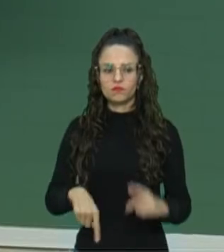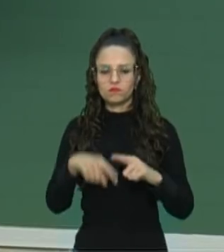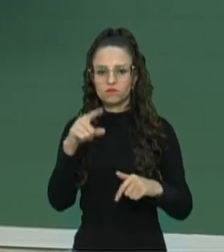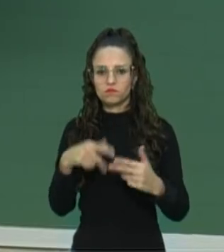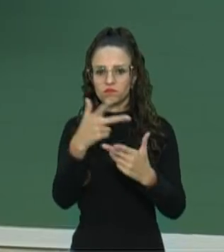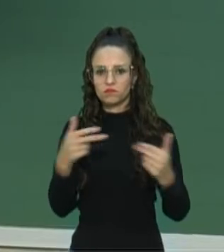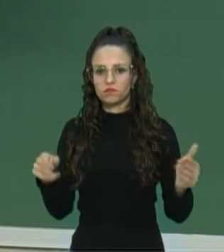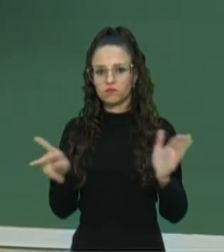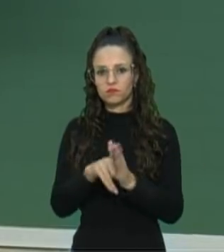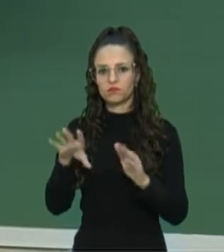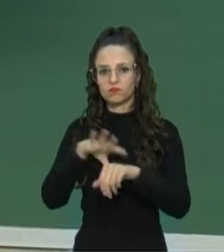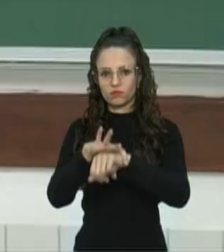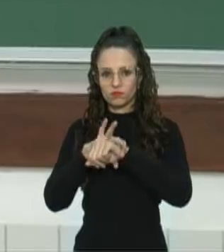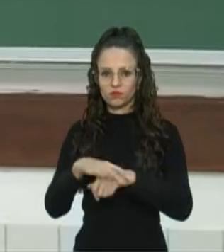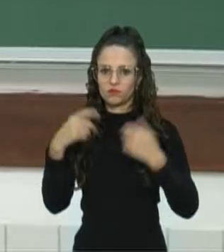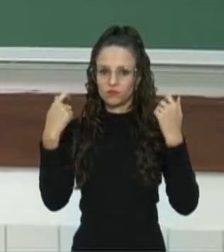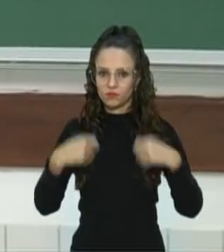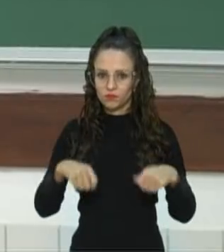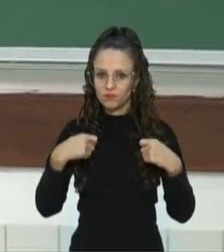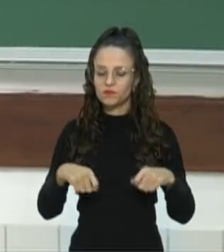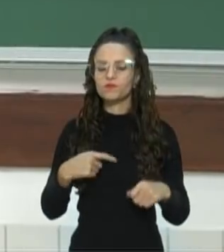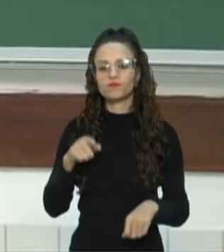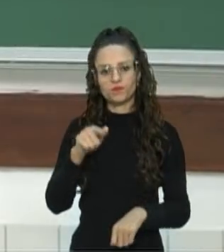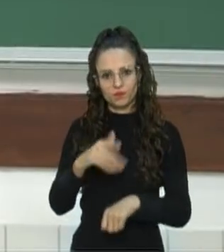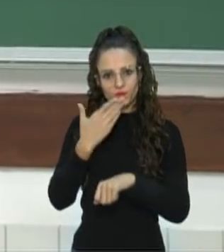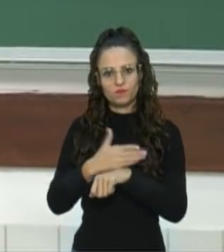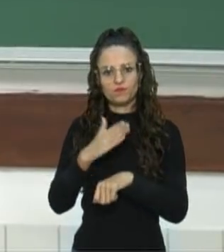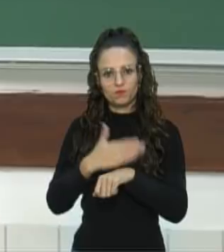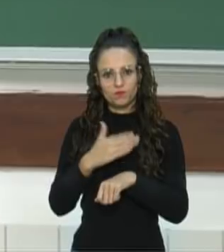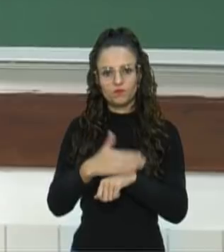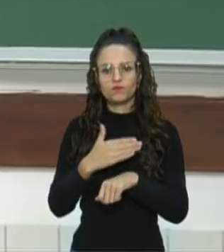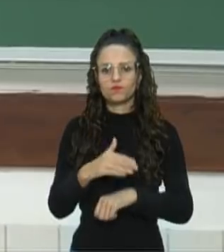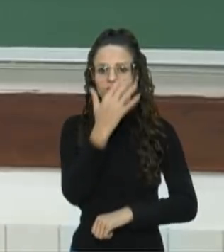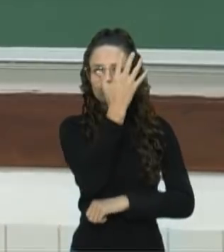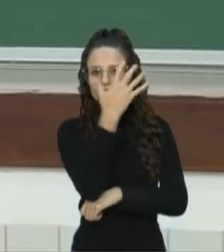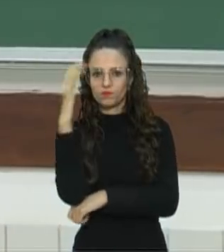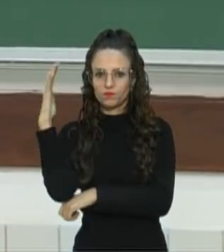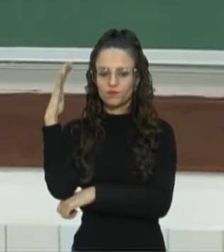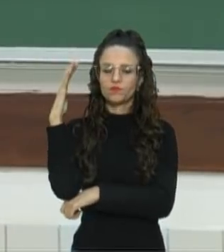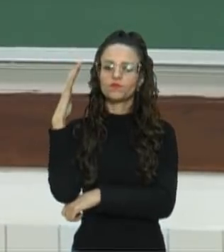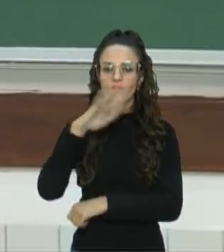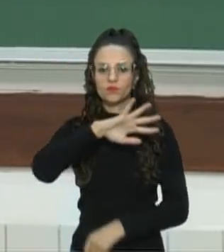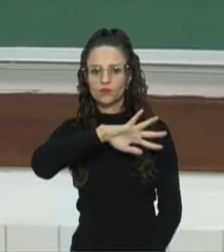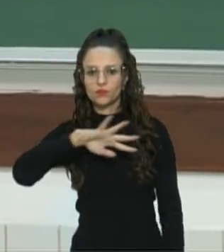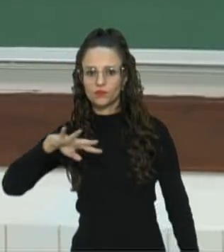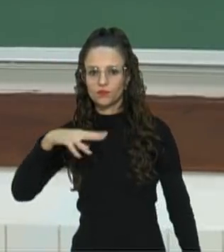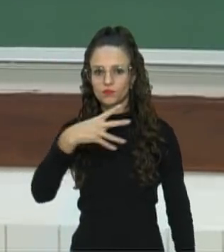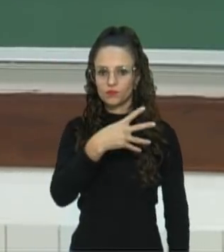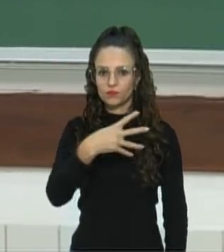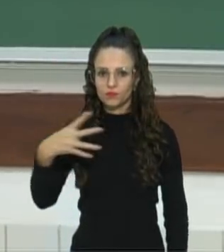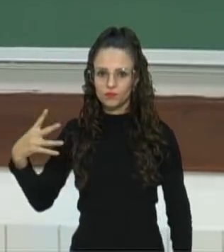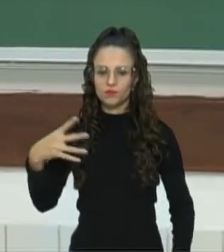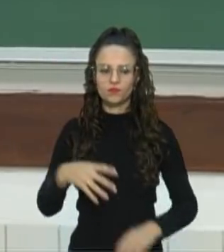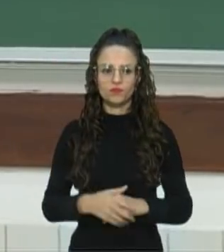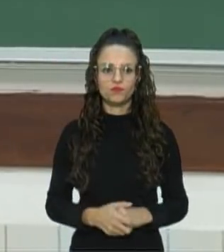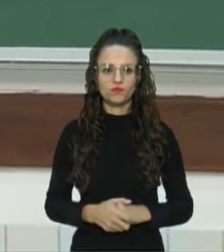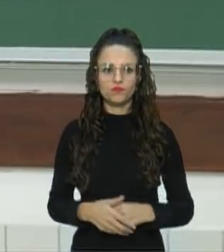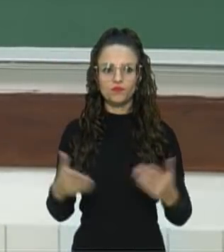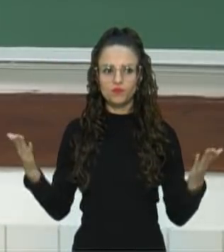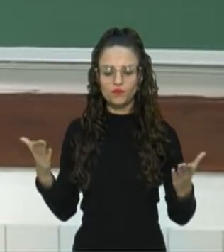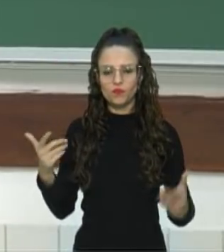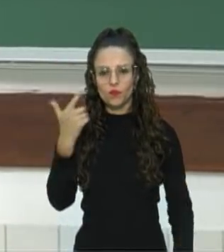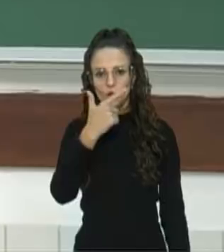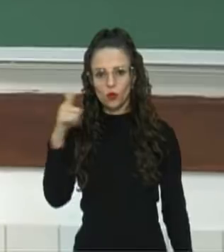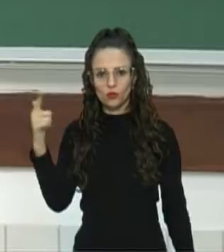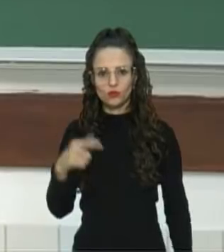segurança que são extremamente necessários para essas práticas também do arvorismo. Então saindo do arvorismo, então temos a